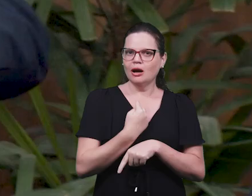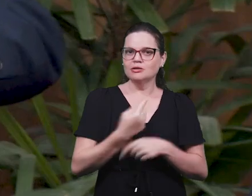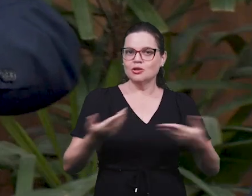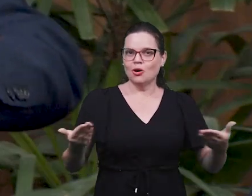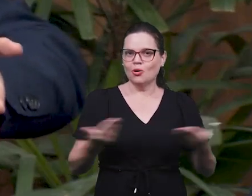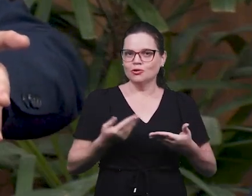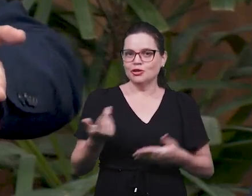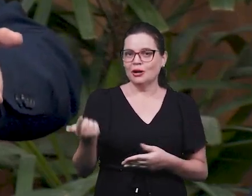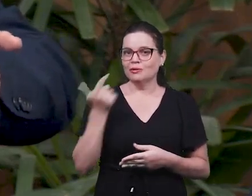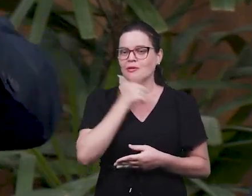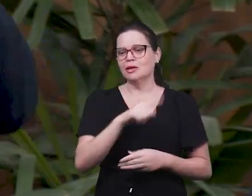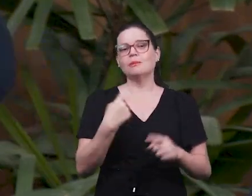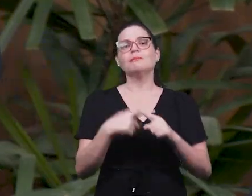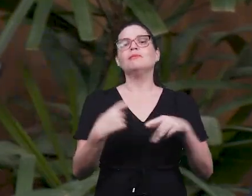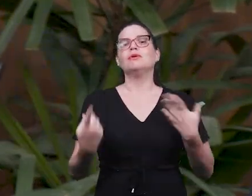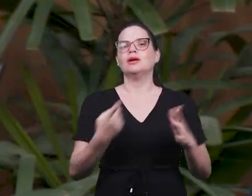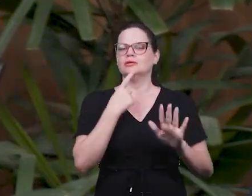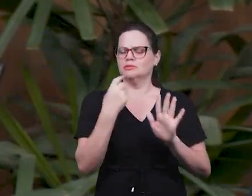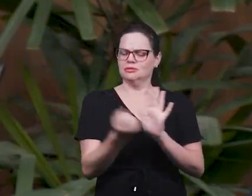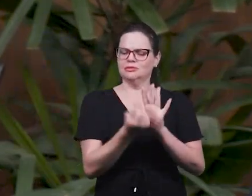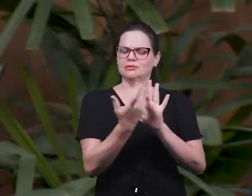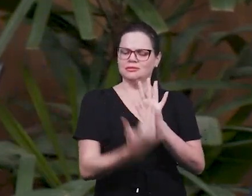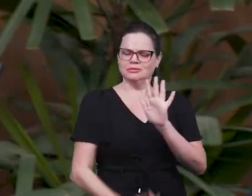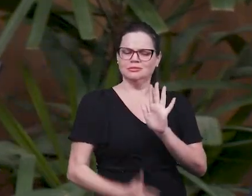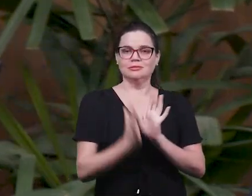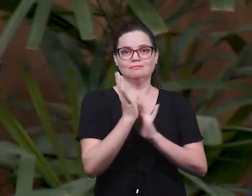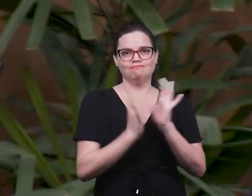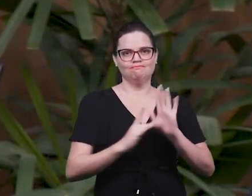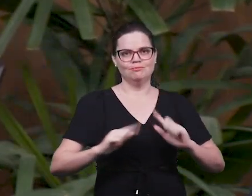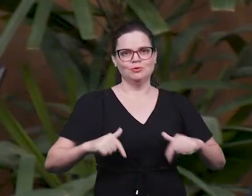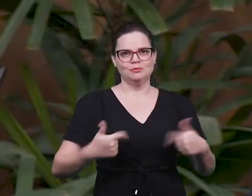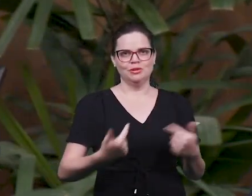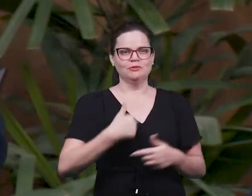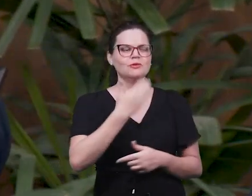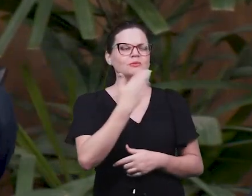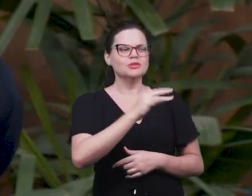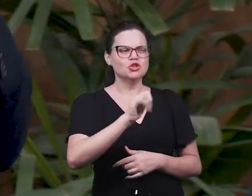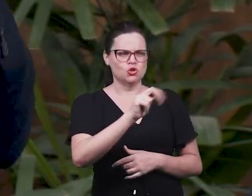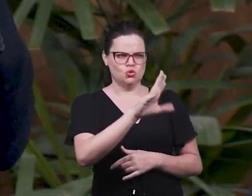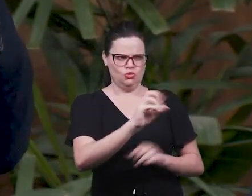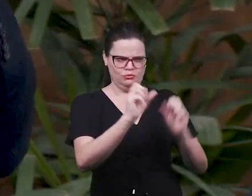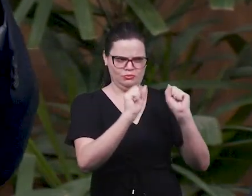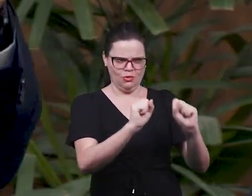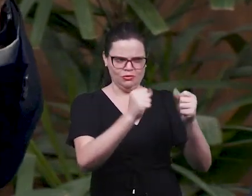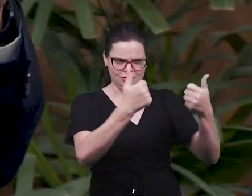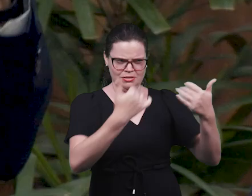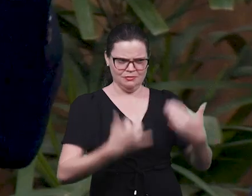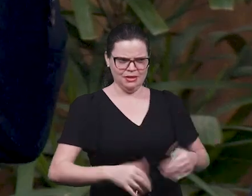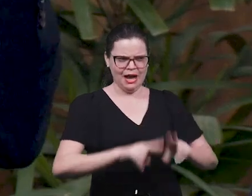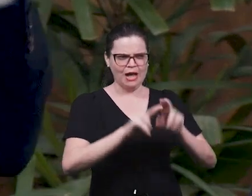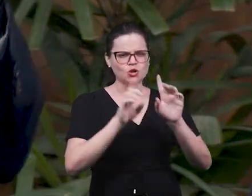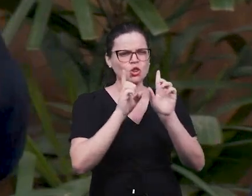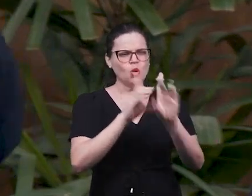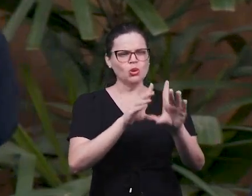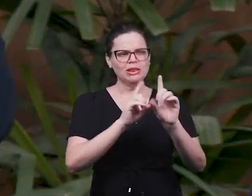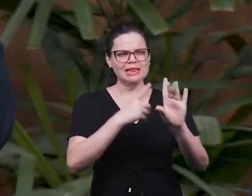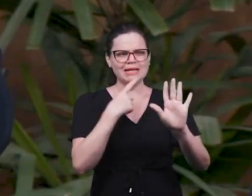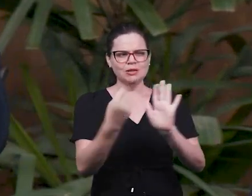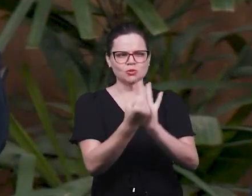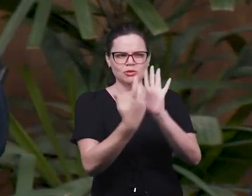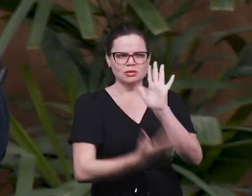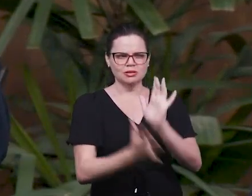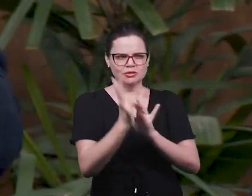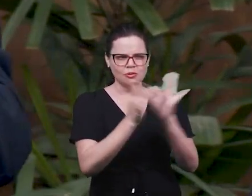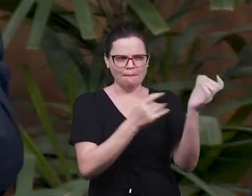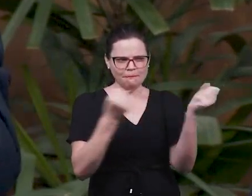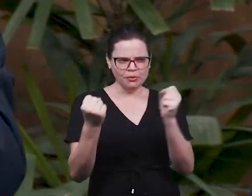isso que mencionamos e vivemos, aliás, Júlio, fala um pouquinho sobre isso, a doutrina do poder do sangue